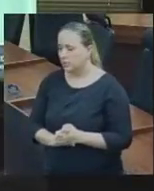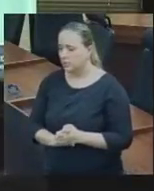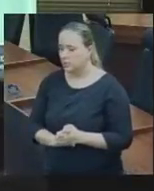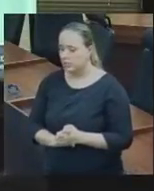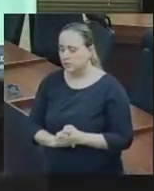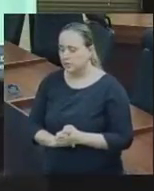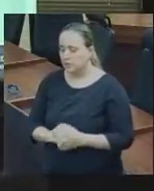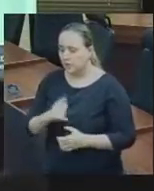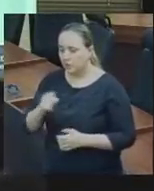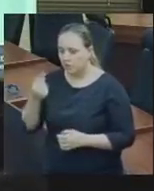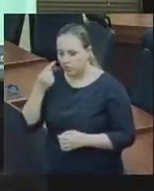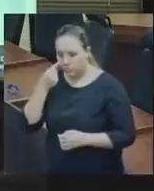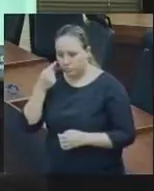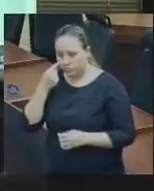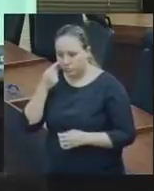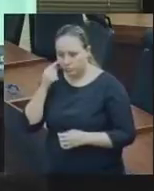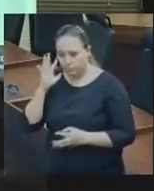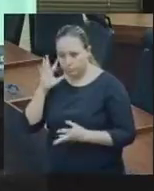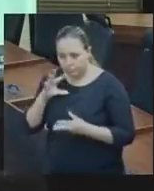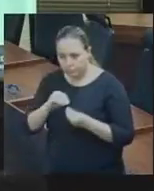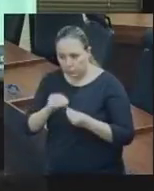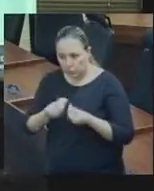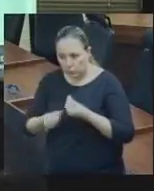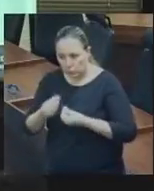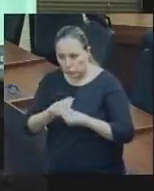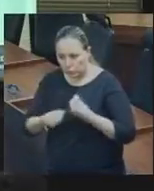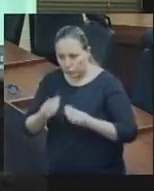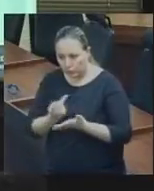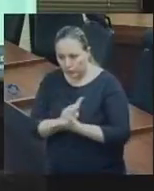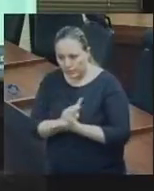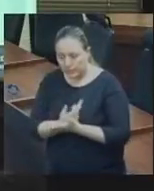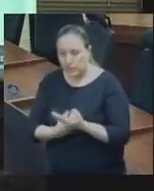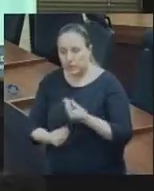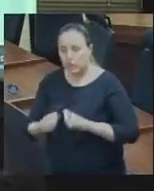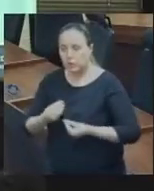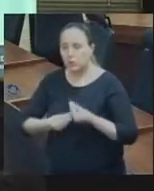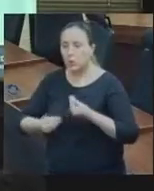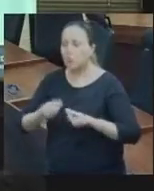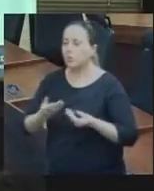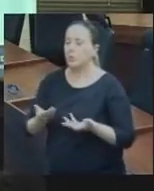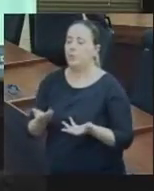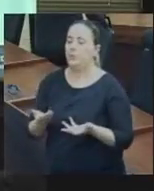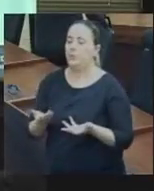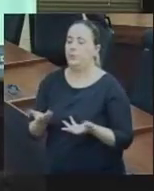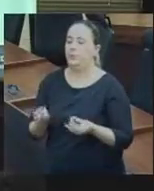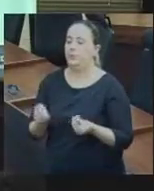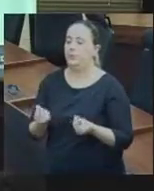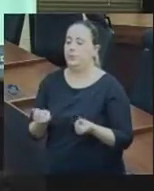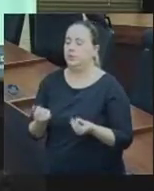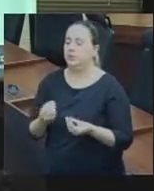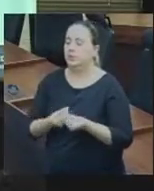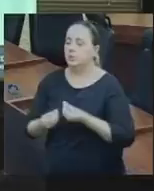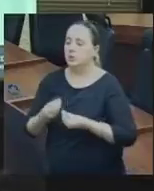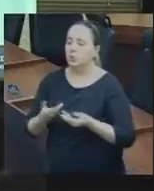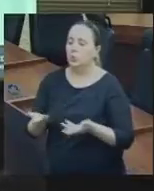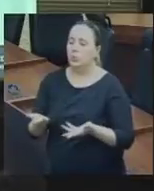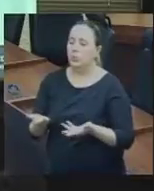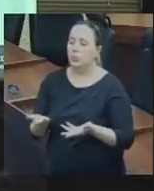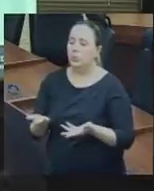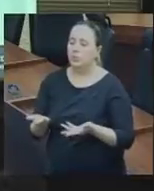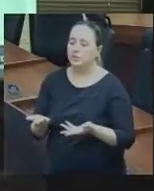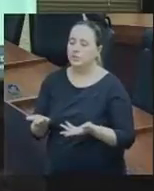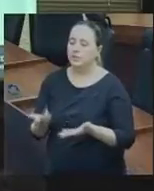pra vocês constatarem como é e seco é como é que ponto se